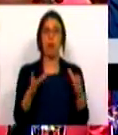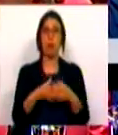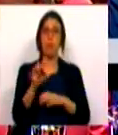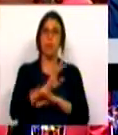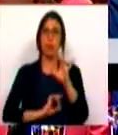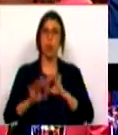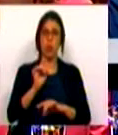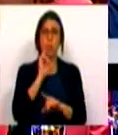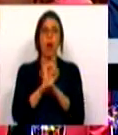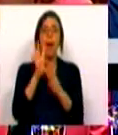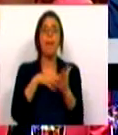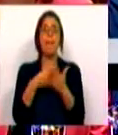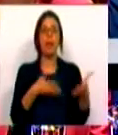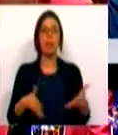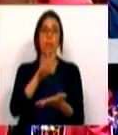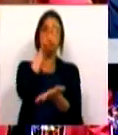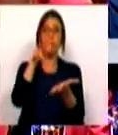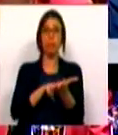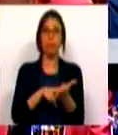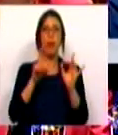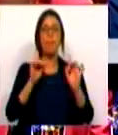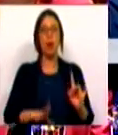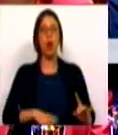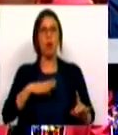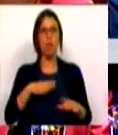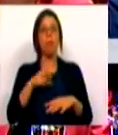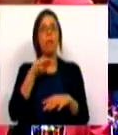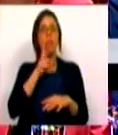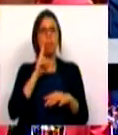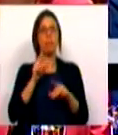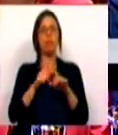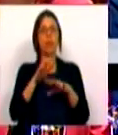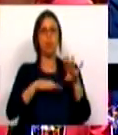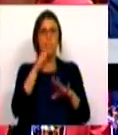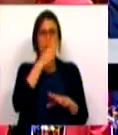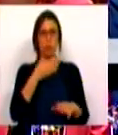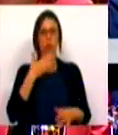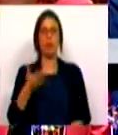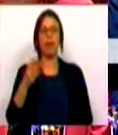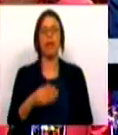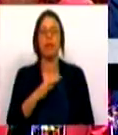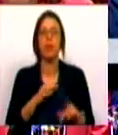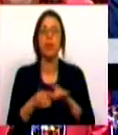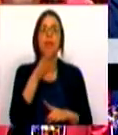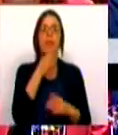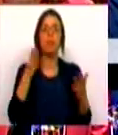Europeia, consta do plano estratégico que aprovamos, mas confiamos na administração a sua execução. Muito obrigado, Sr. Deputado.